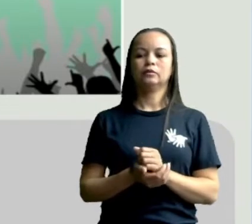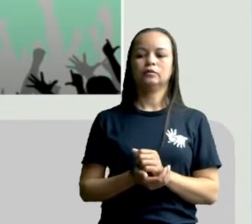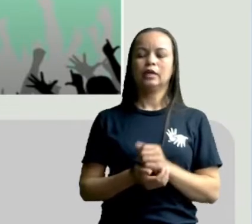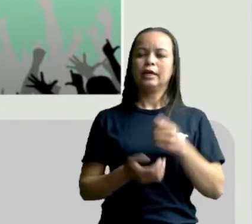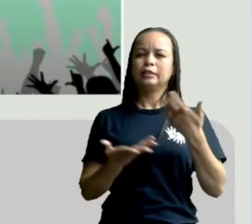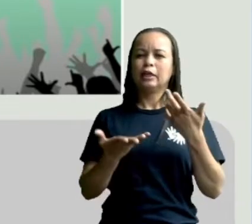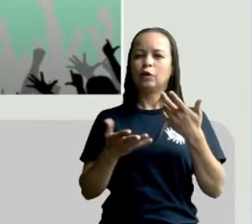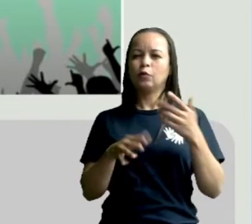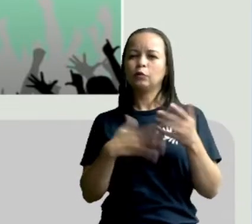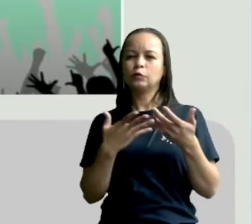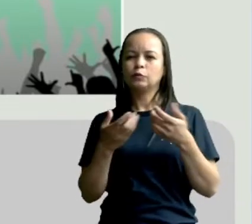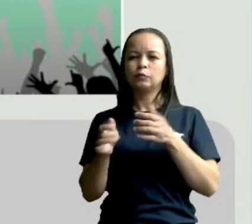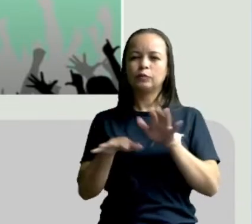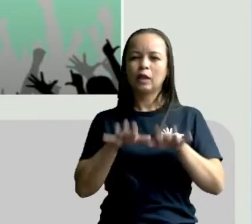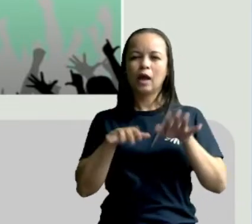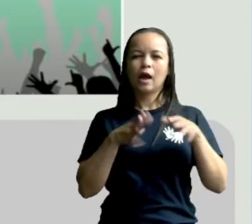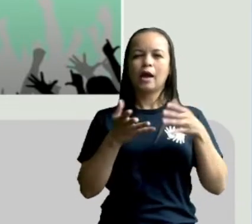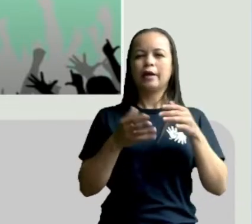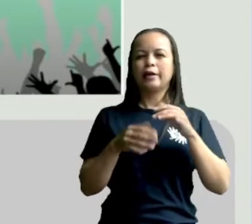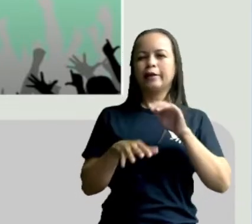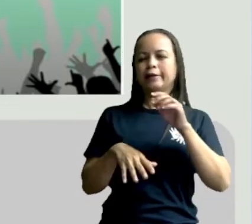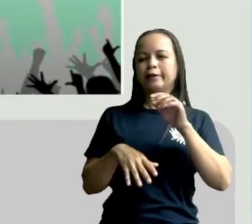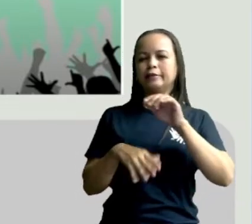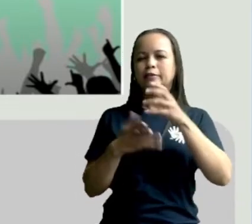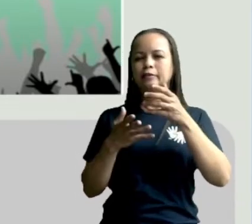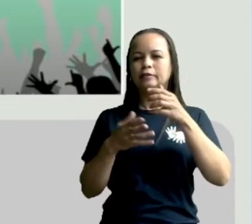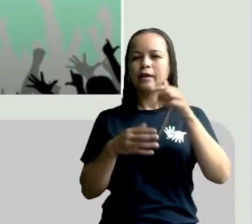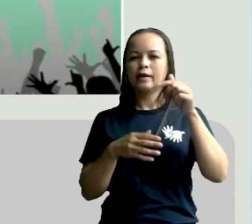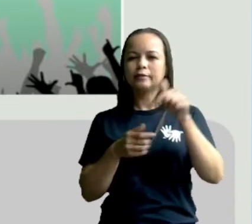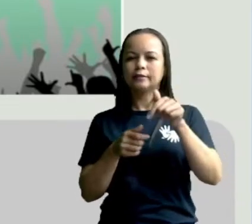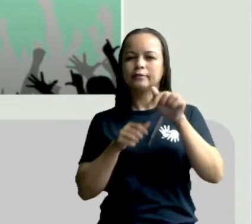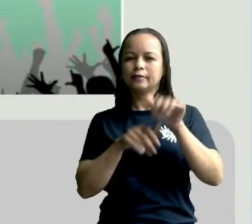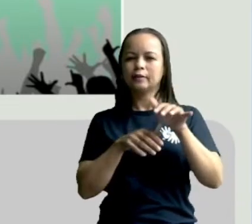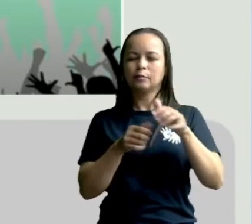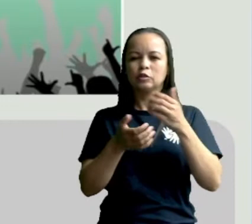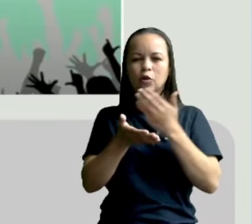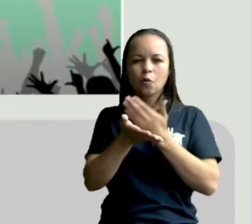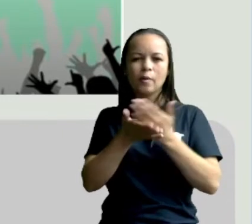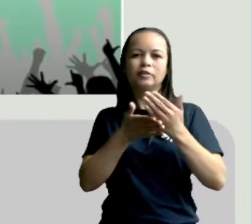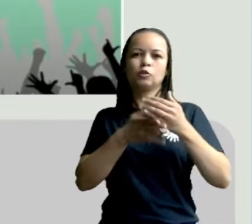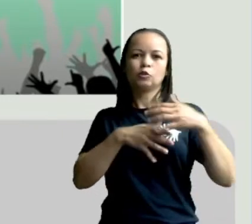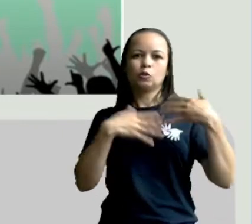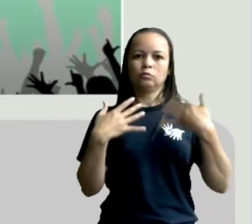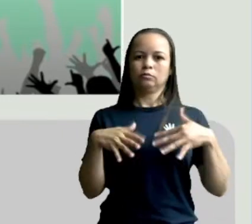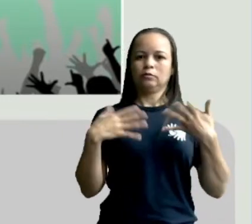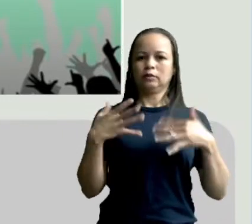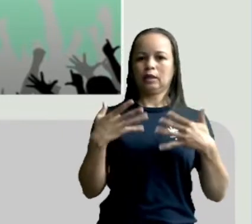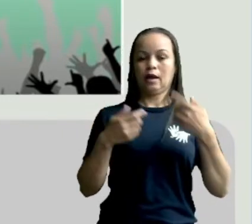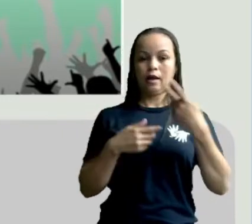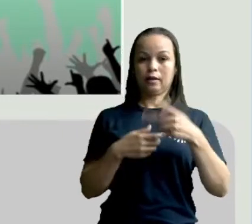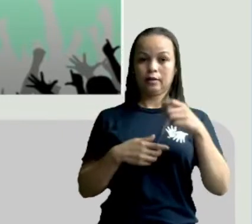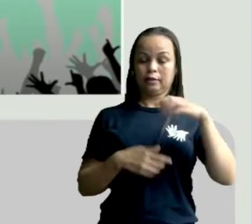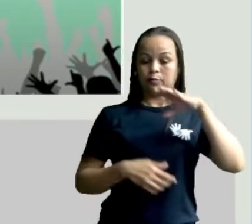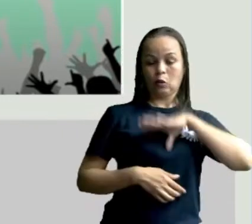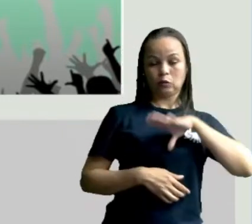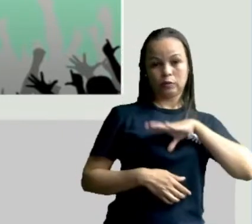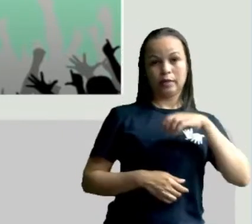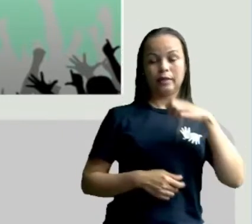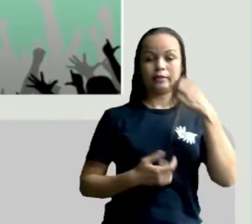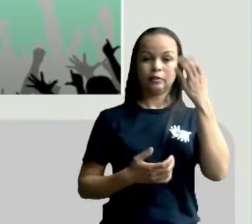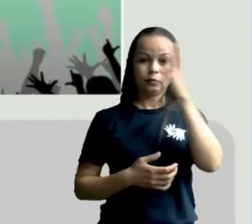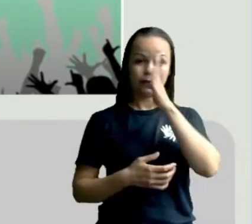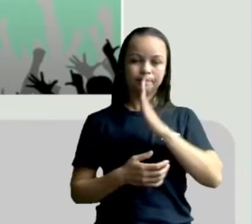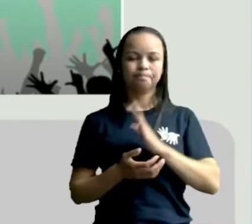negócio já começou a esquentar entre Portugal e Brasil, certo? Olha só, ele disse, se é para o